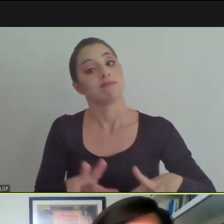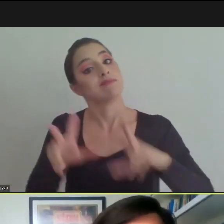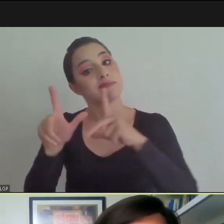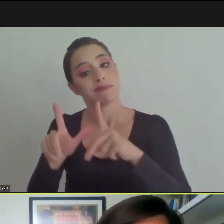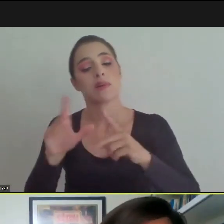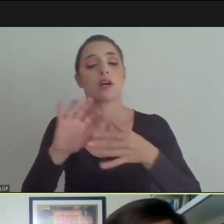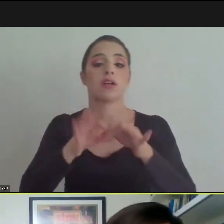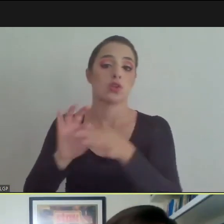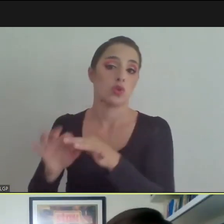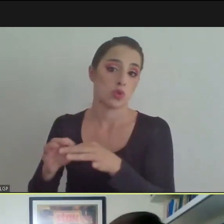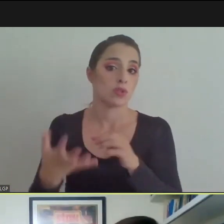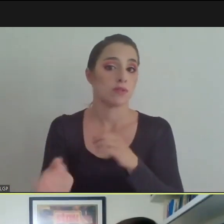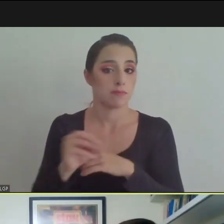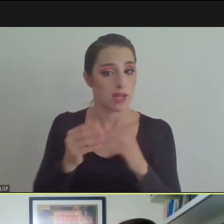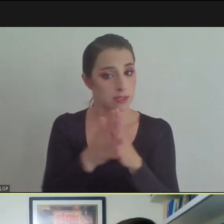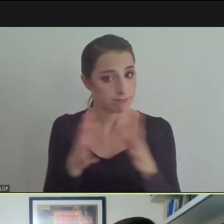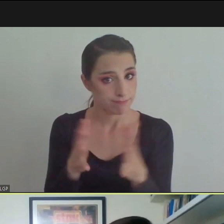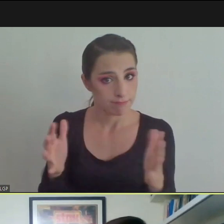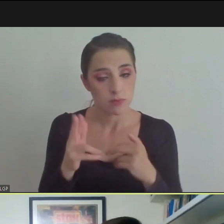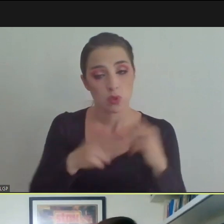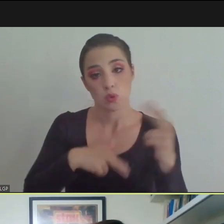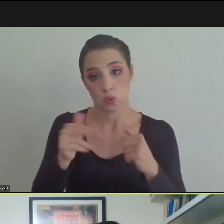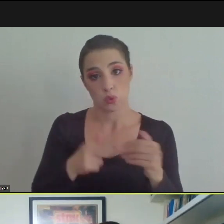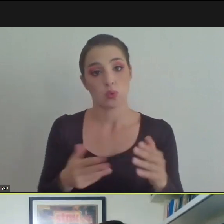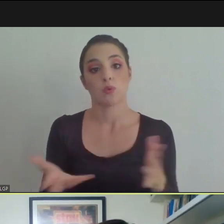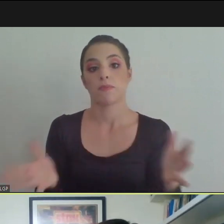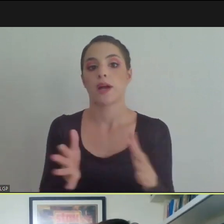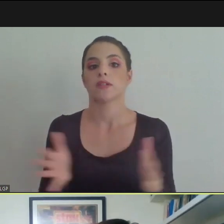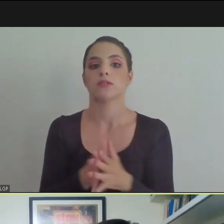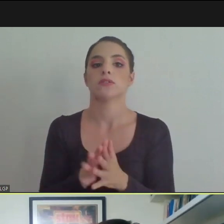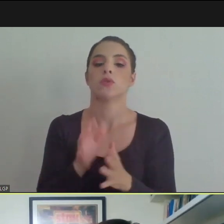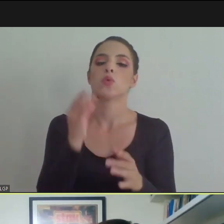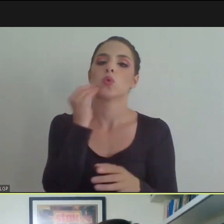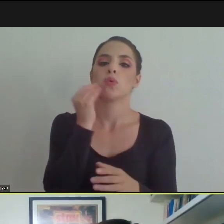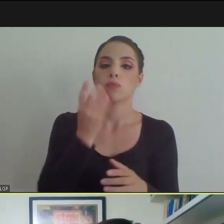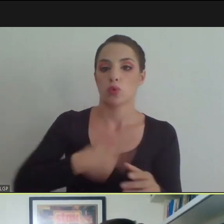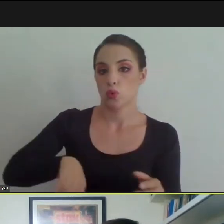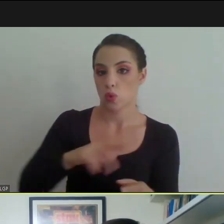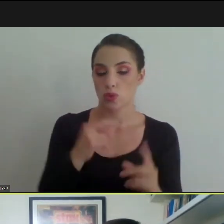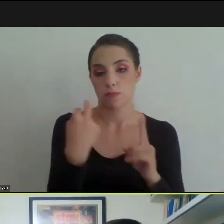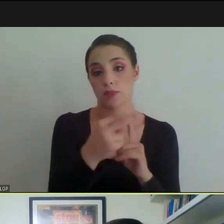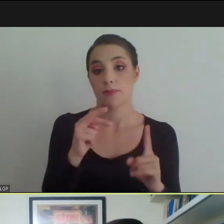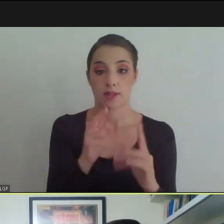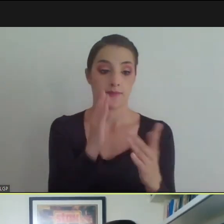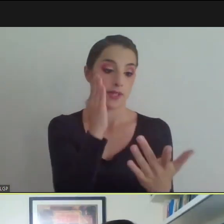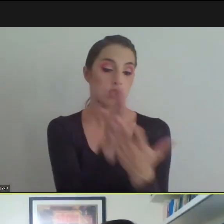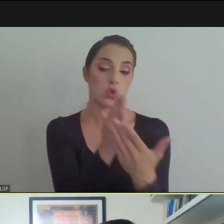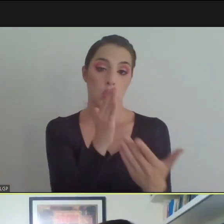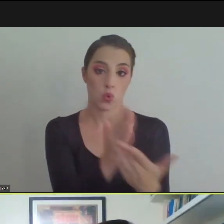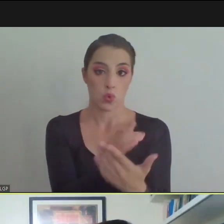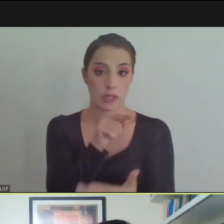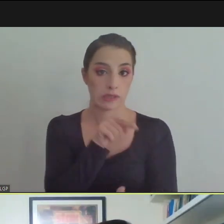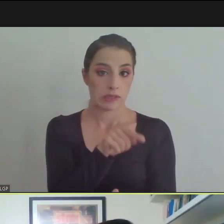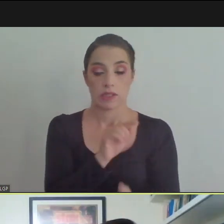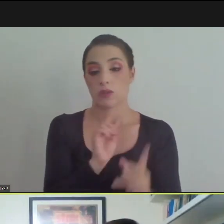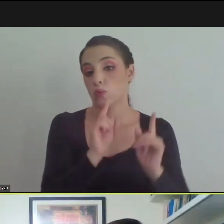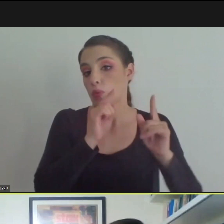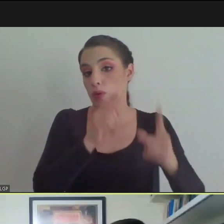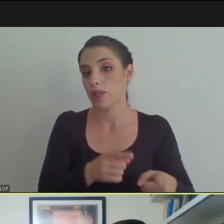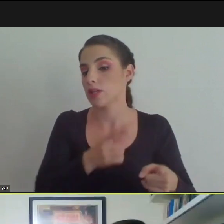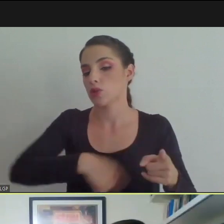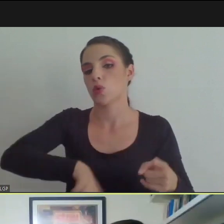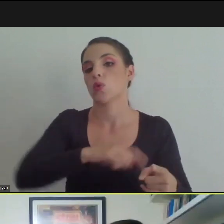larga escala. Como a gente desenvolve esse serviço a partir da perspectiva de uma escola, a gente tem uma